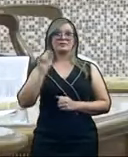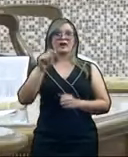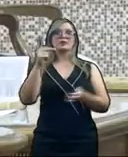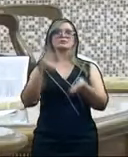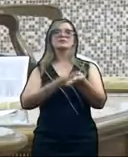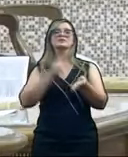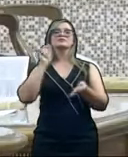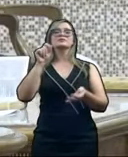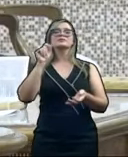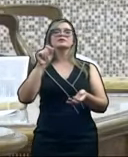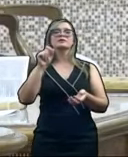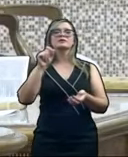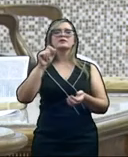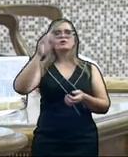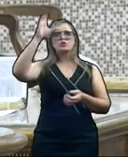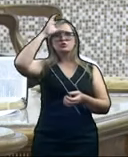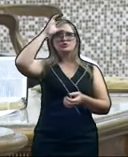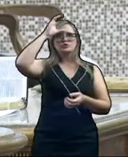não